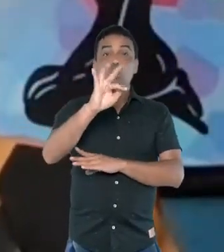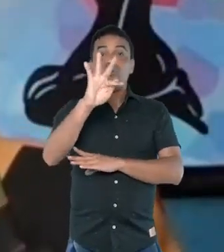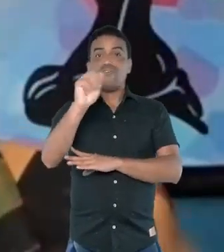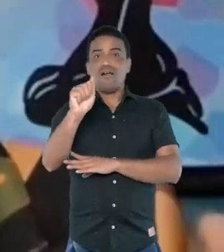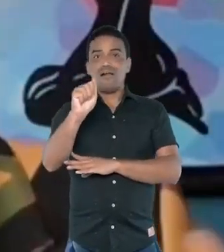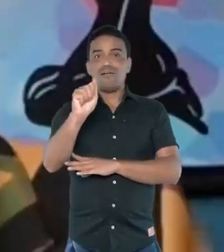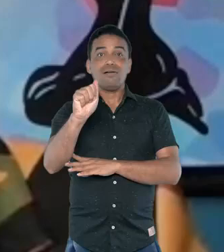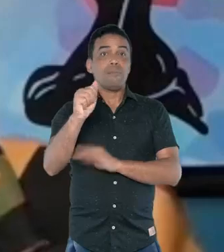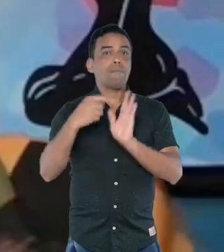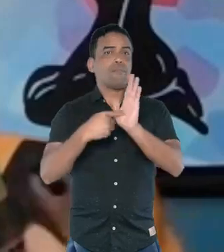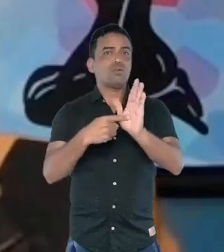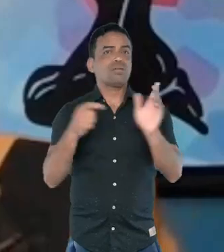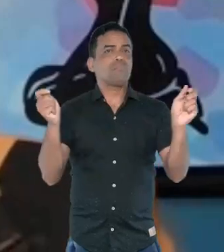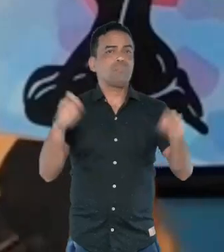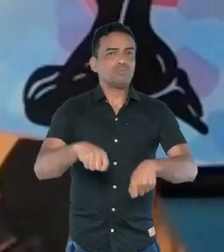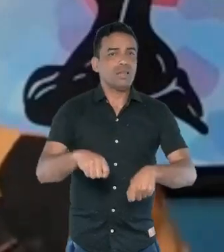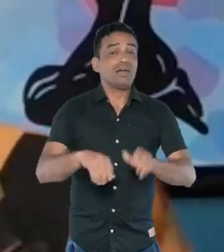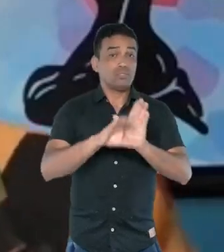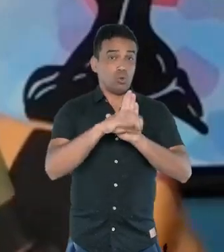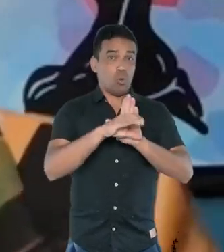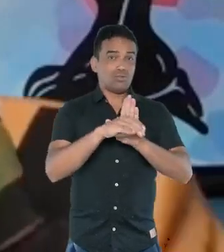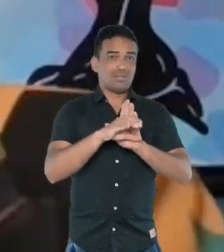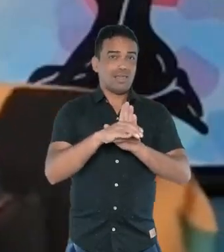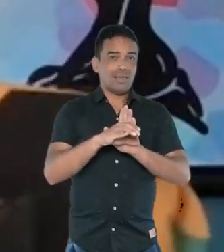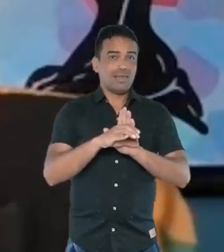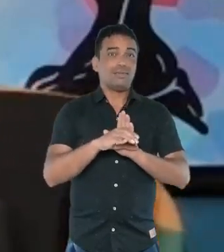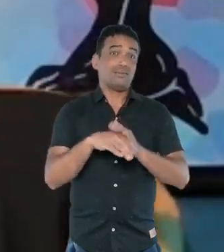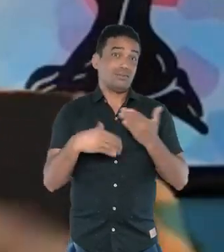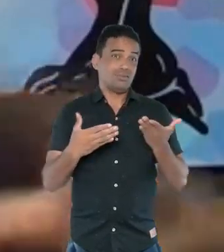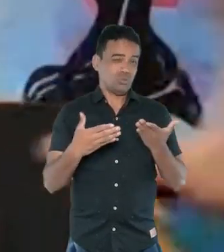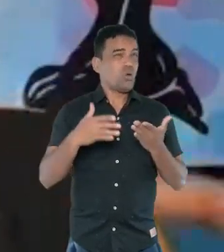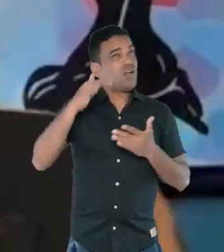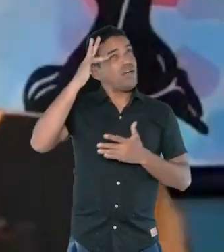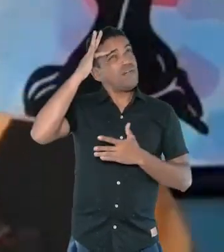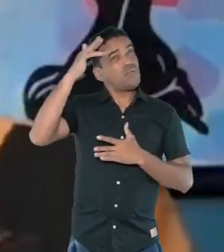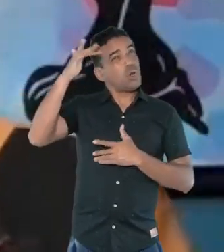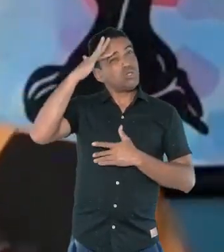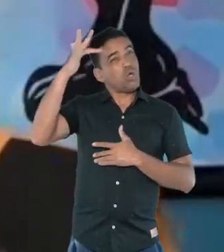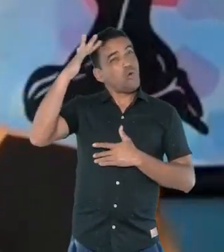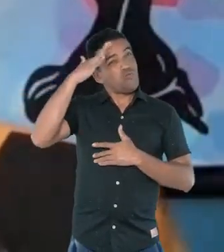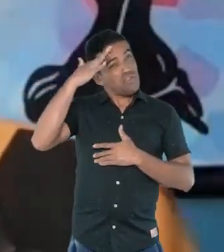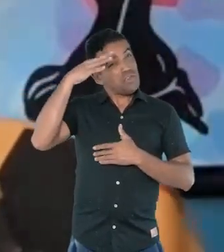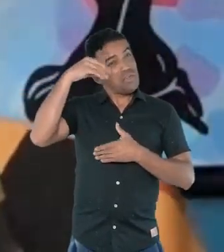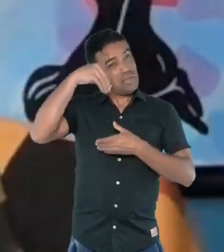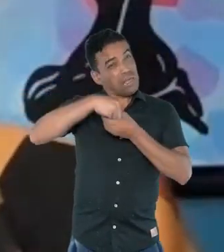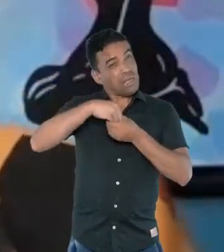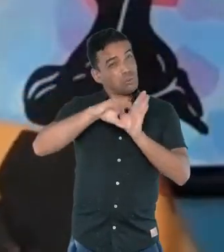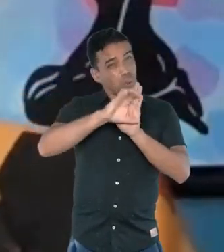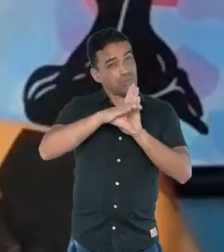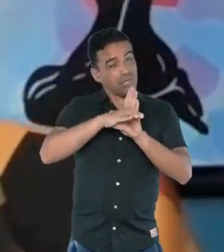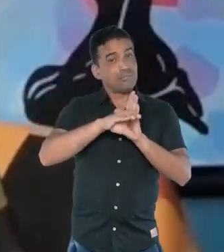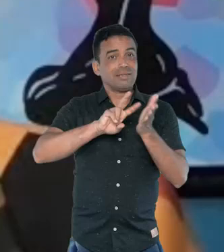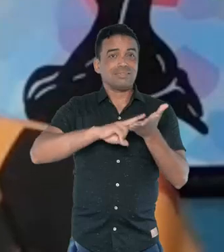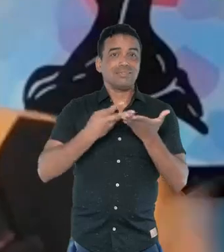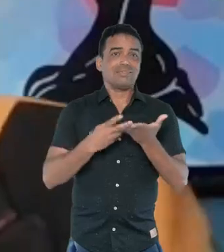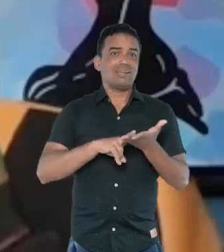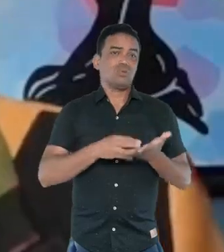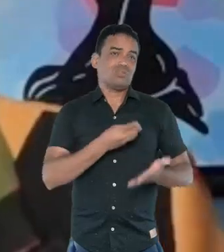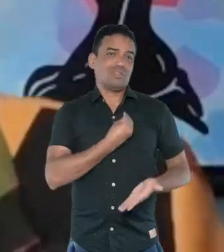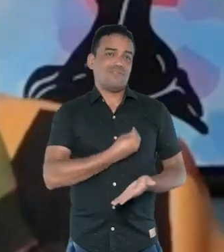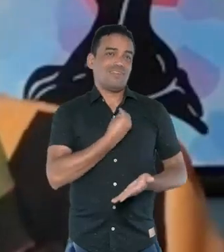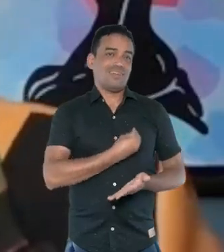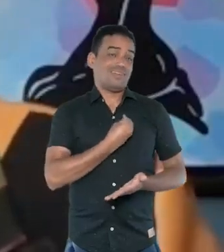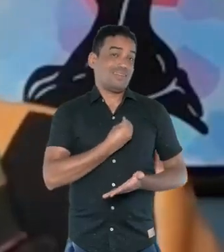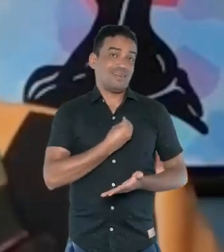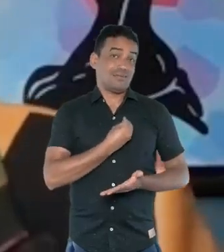a possibilidade de usar esse conceito, você pode dizer a Grazi, mas é muito filosófico esse conceito, como é que isso se traduz no cotidiano, por exemplo,